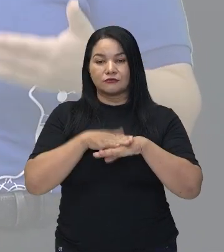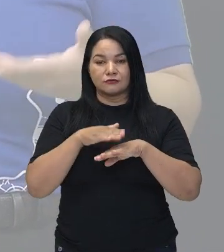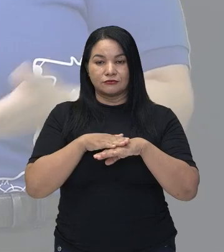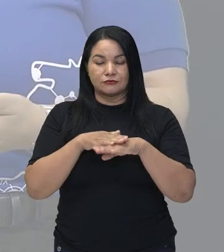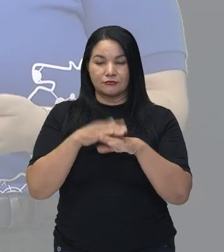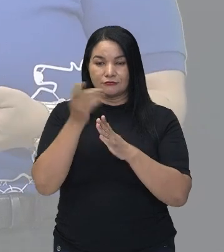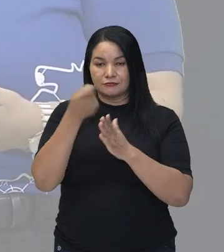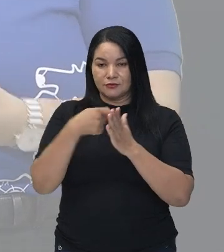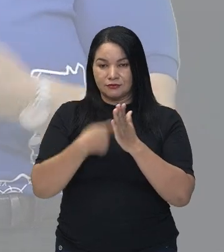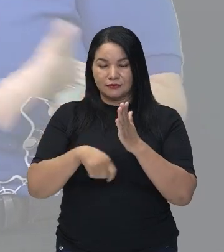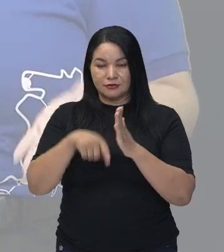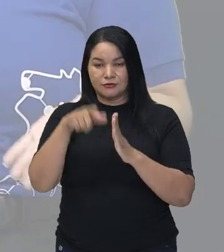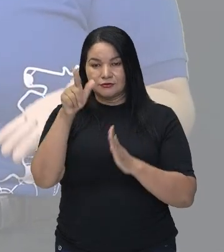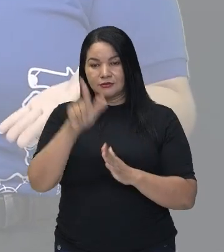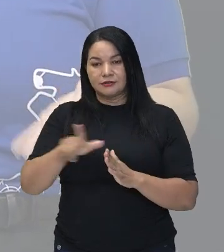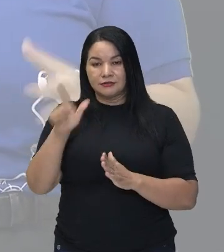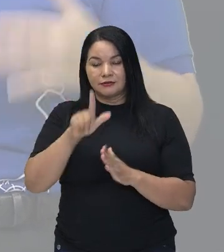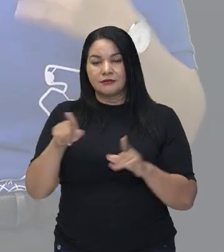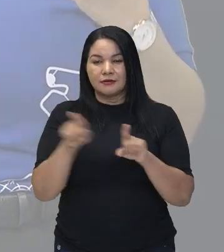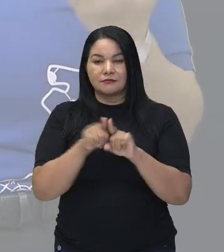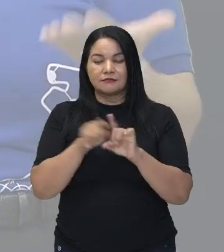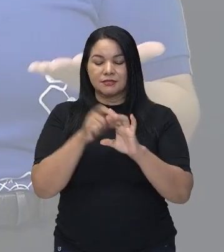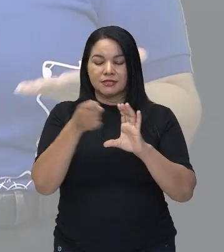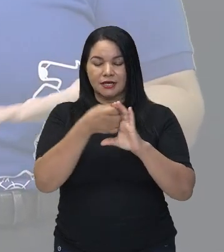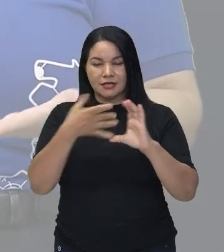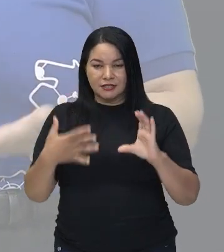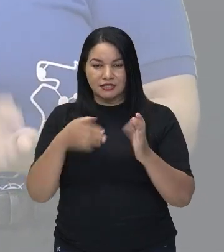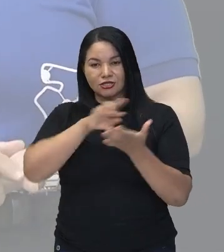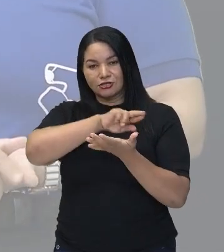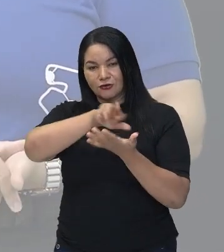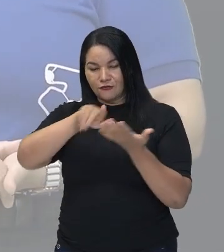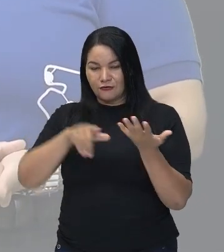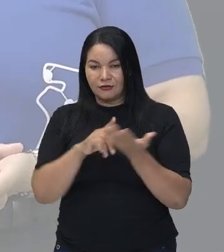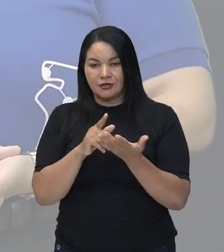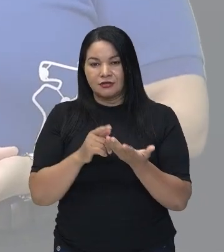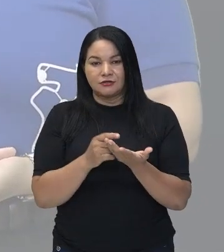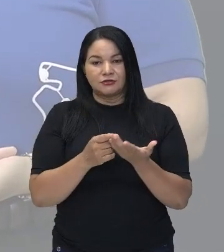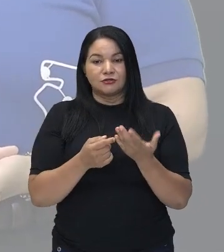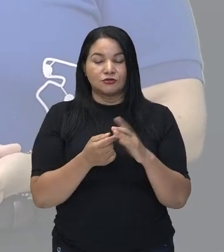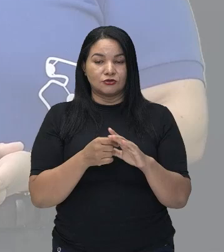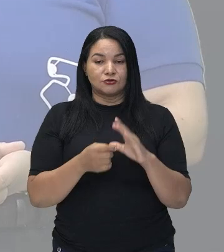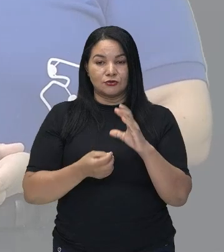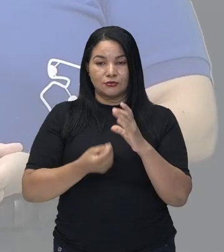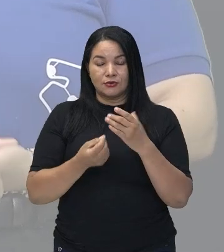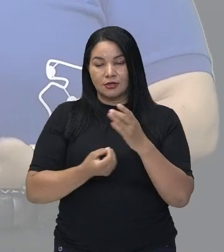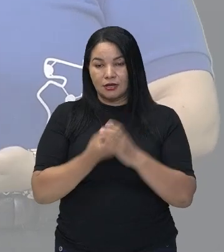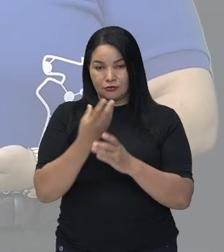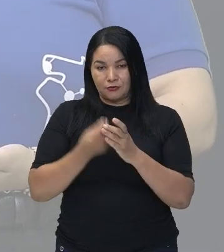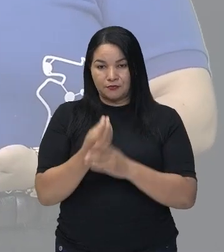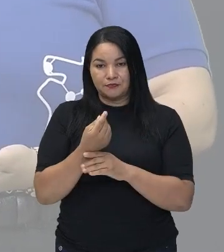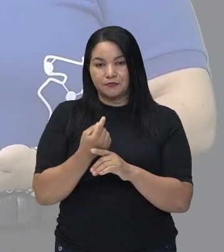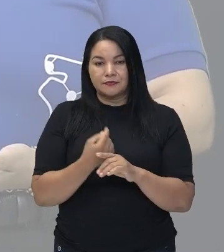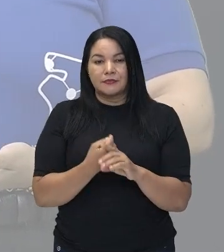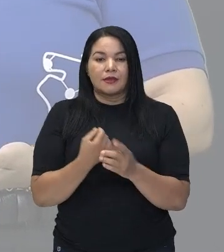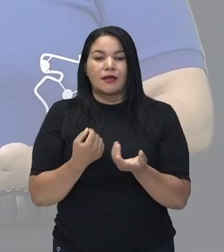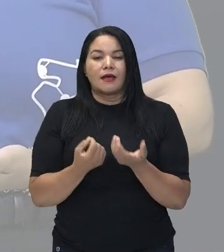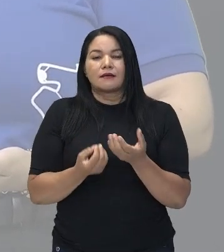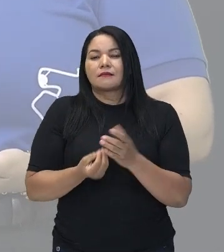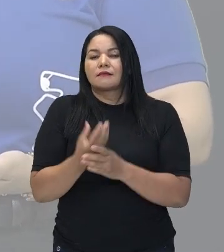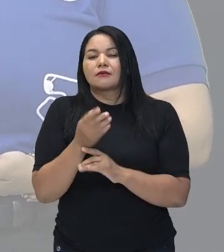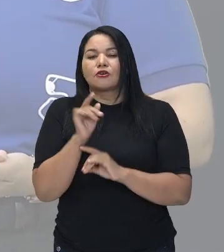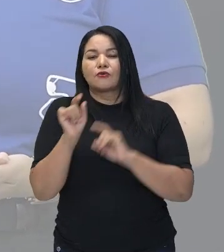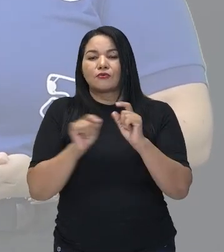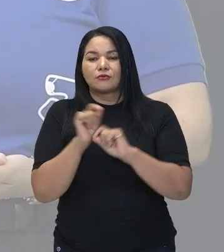este tem características distintas e diferentes desse criador, constituindo uma